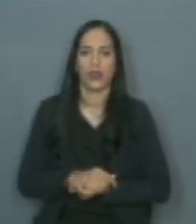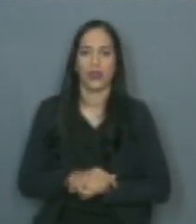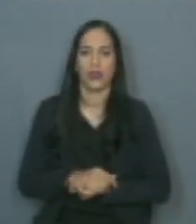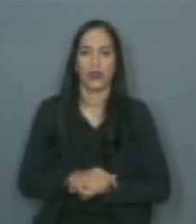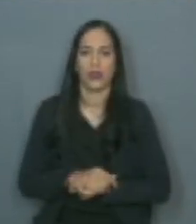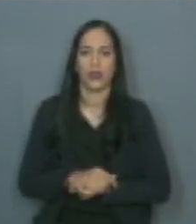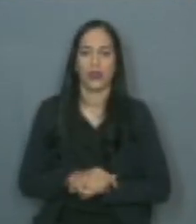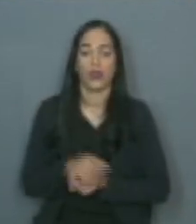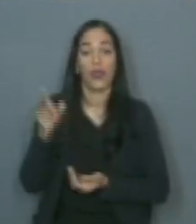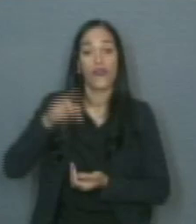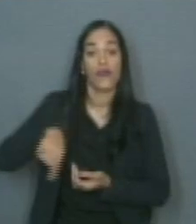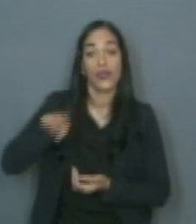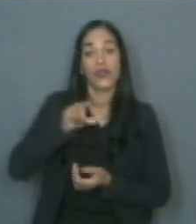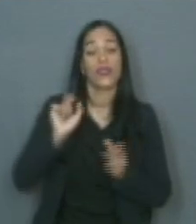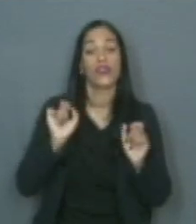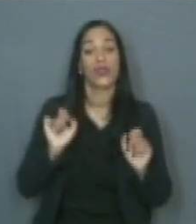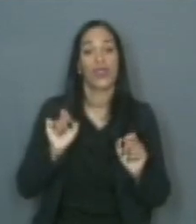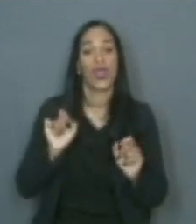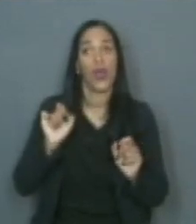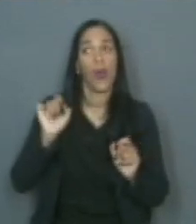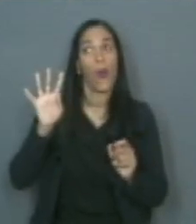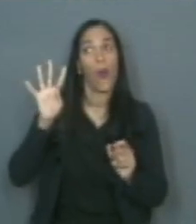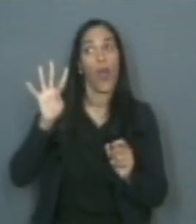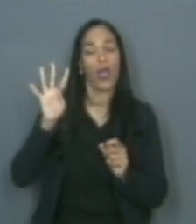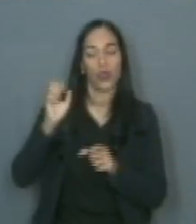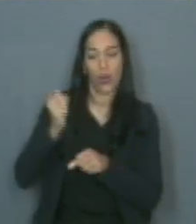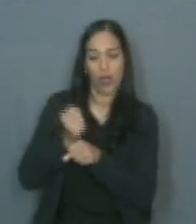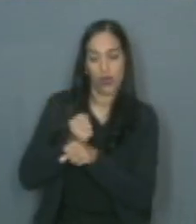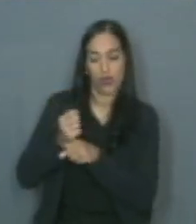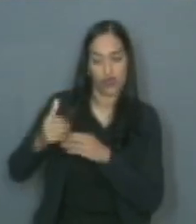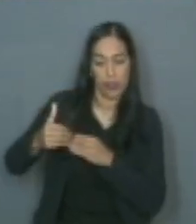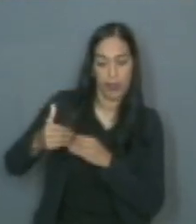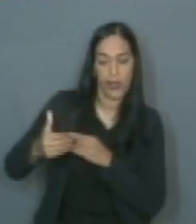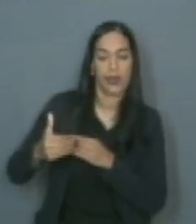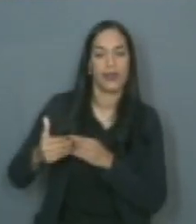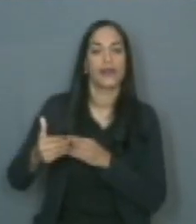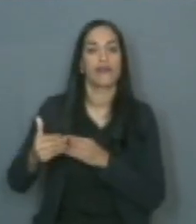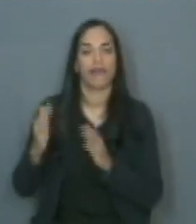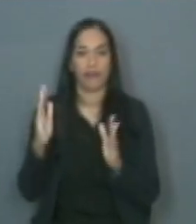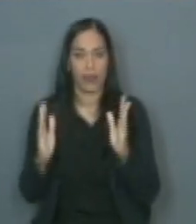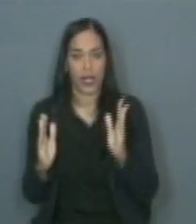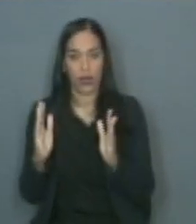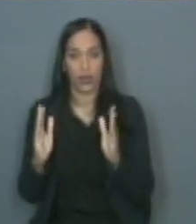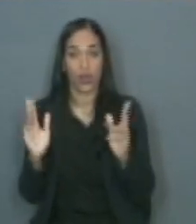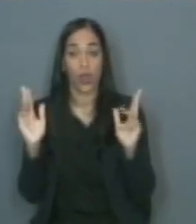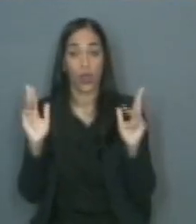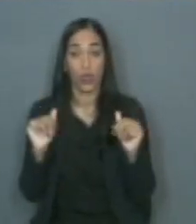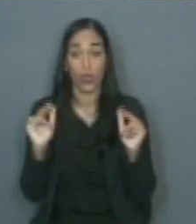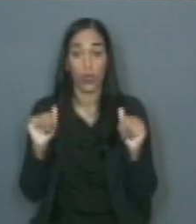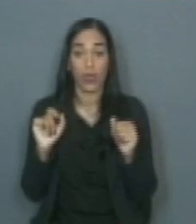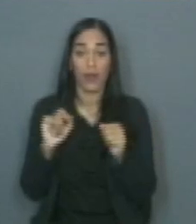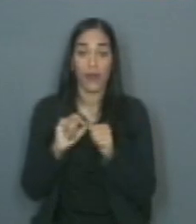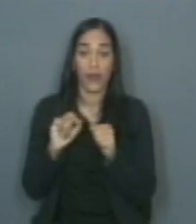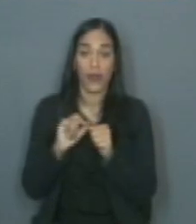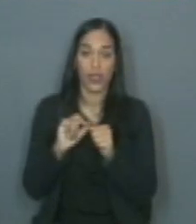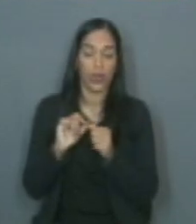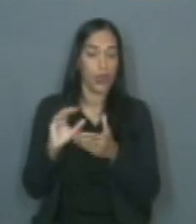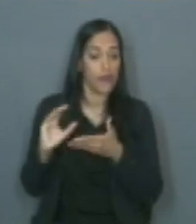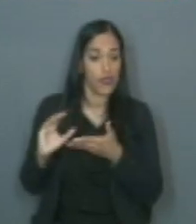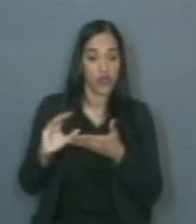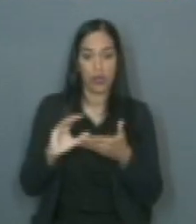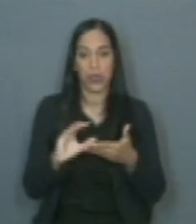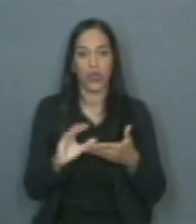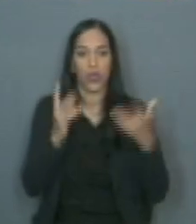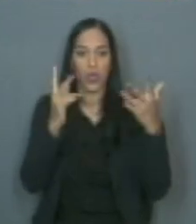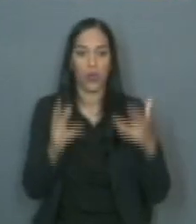quero dizer a você é o seguinte. Nos últimos 4 anos, jamais foi feito o investimento que